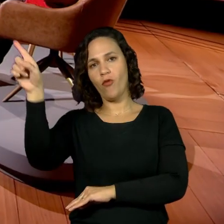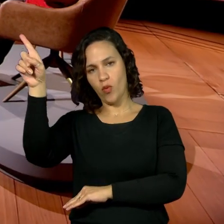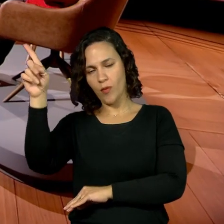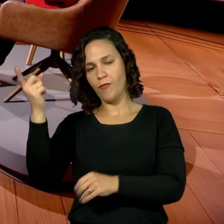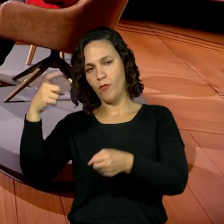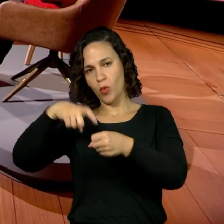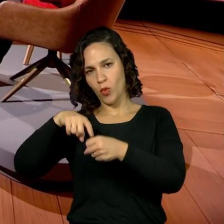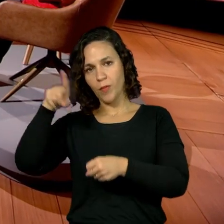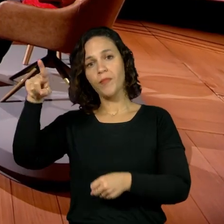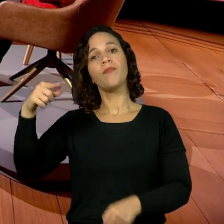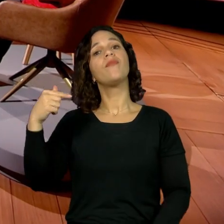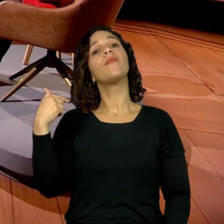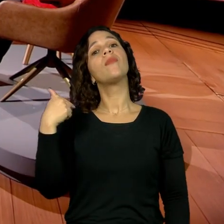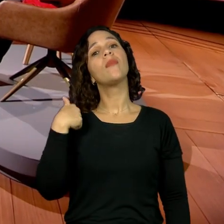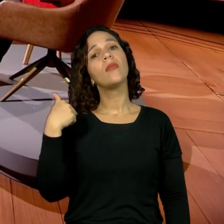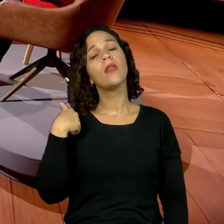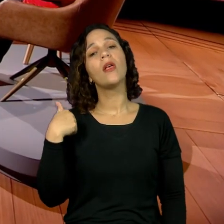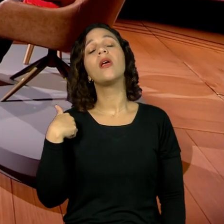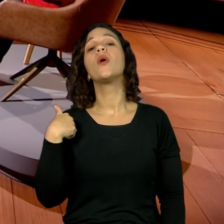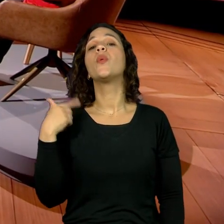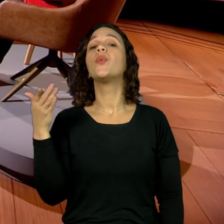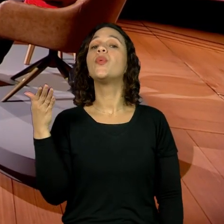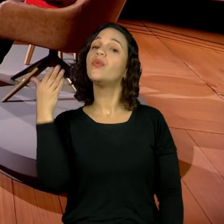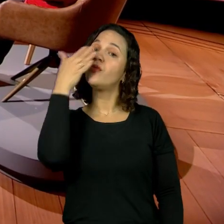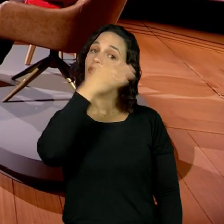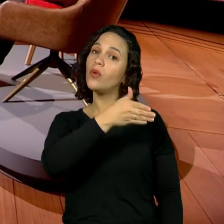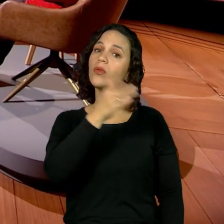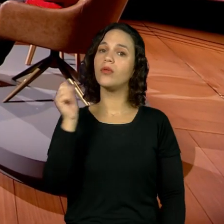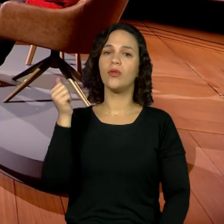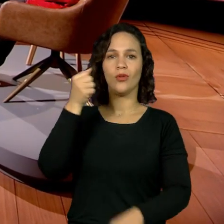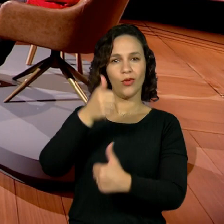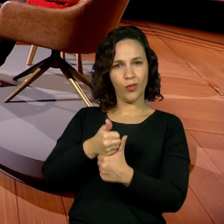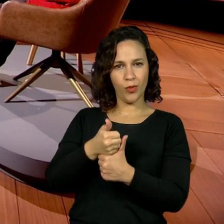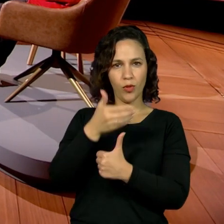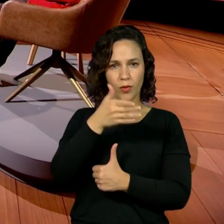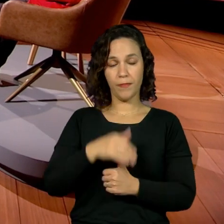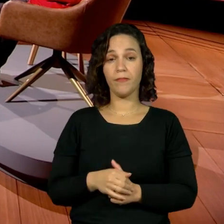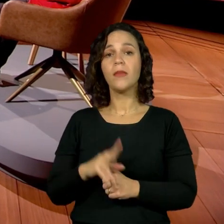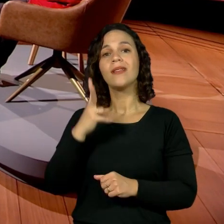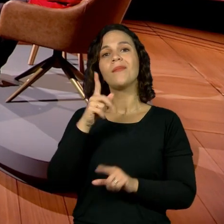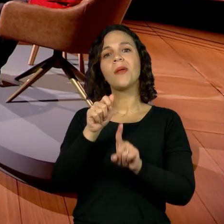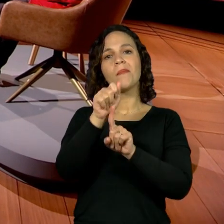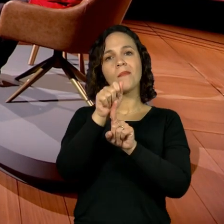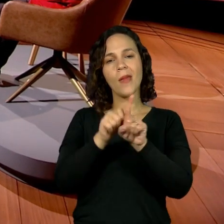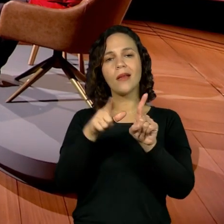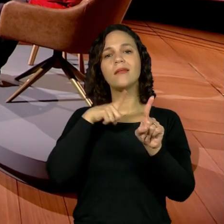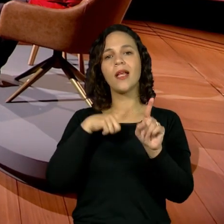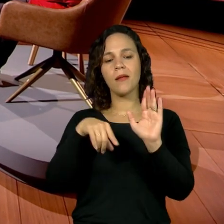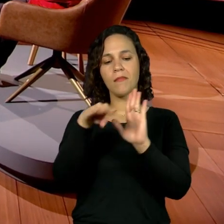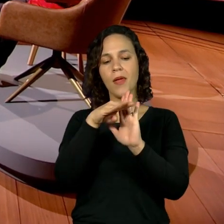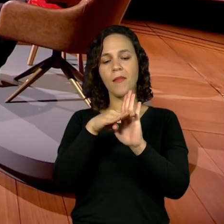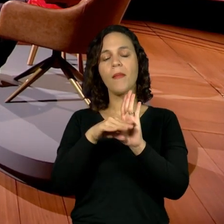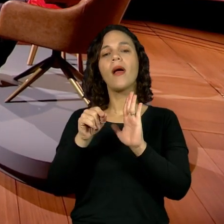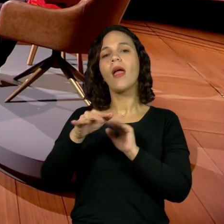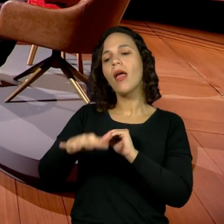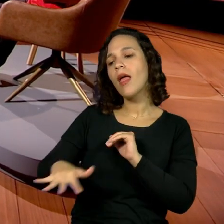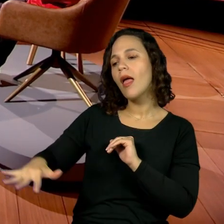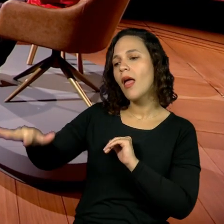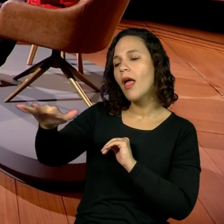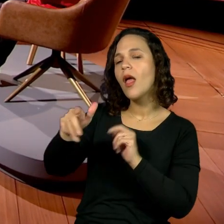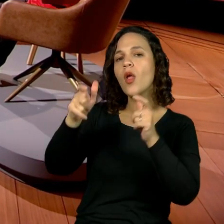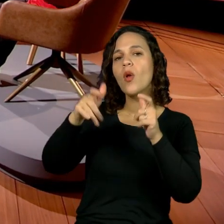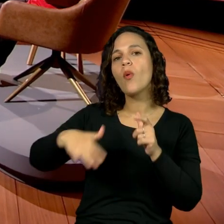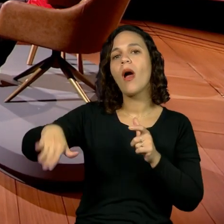Esse sargento Nemésio Weber, ele fazia todo mês, ele fazia um documento, a relação dos comunistas da região